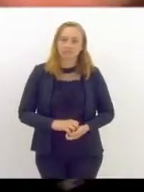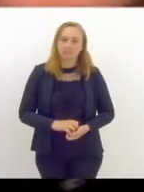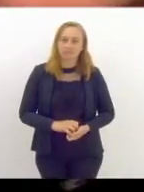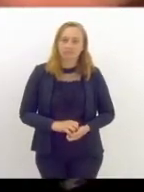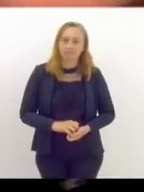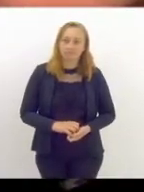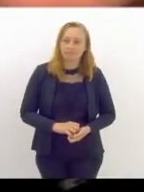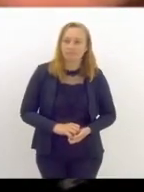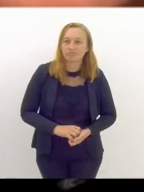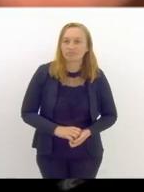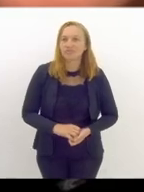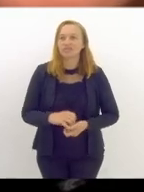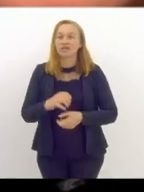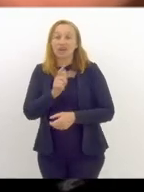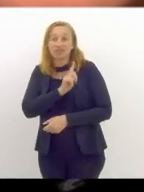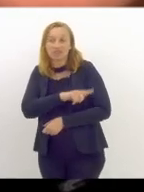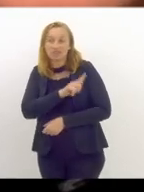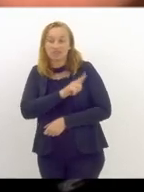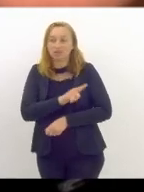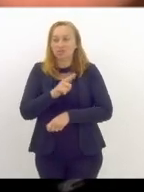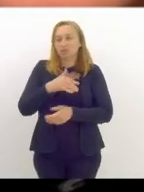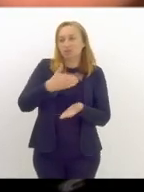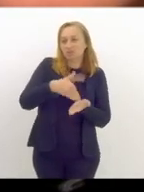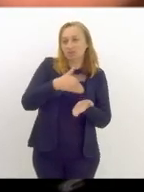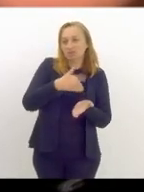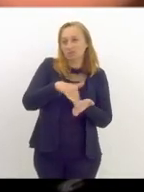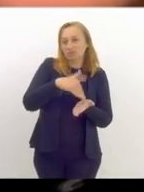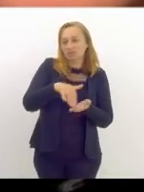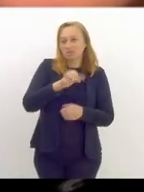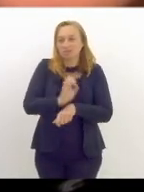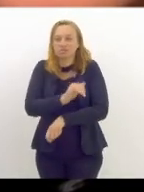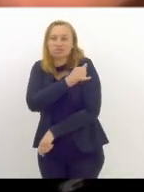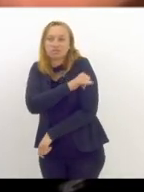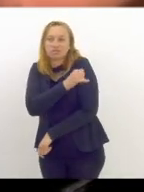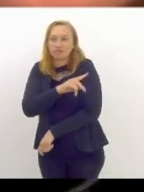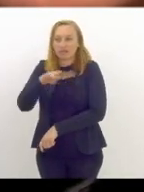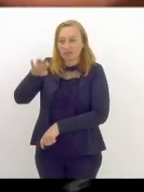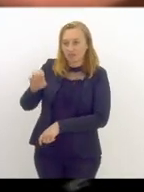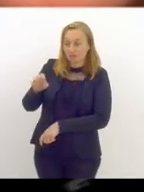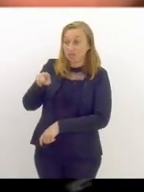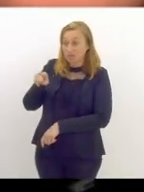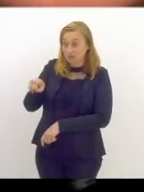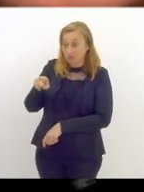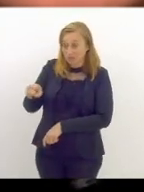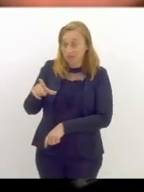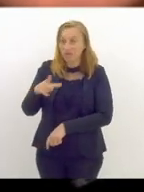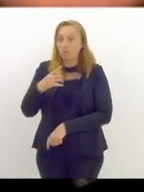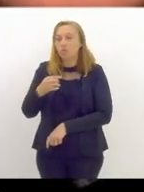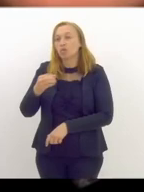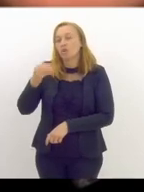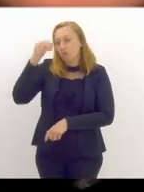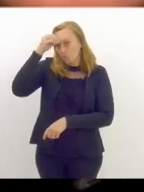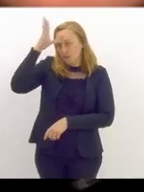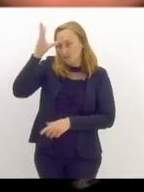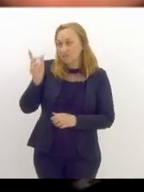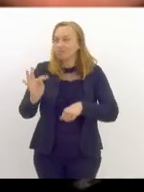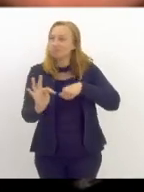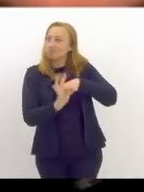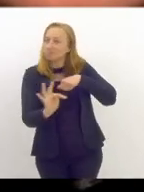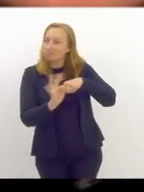Maravilha para o estado do Rio de Janeiro ter você como secretário de saúde, Alexandre. Seu grande conhecimento técnico,